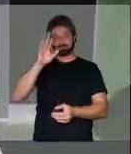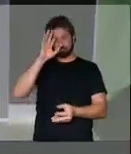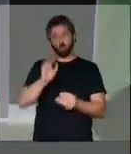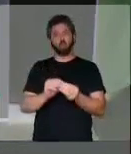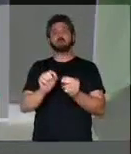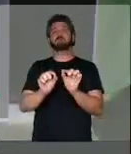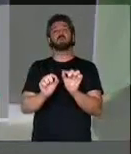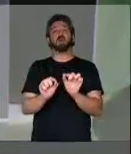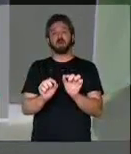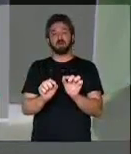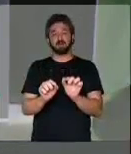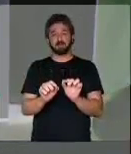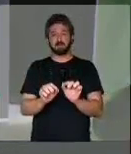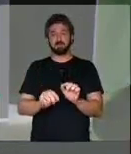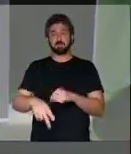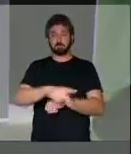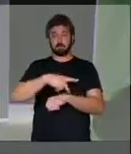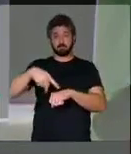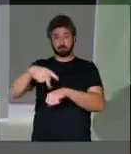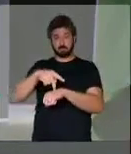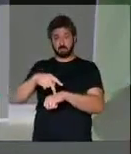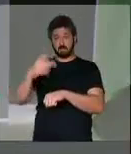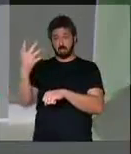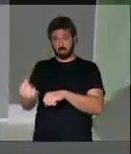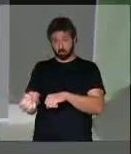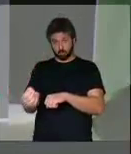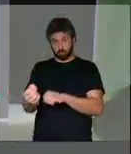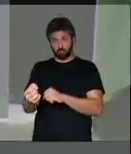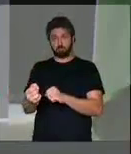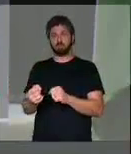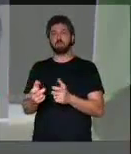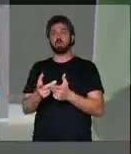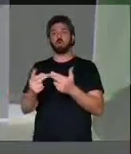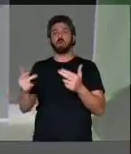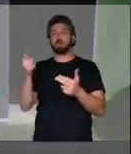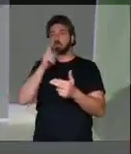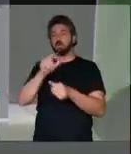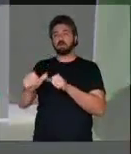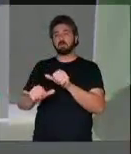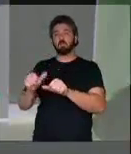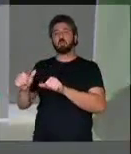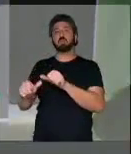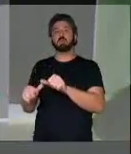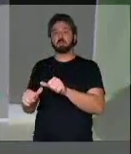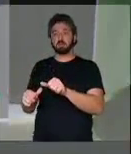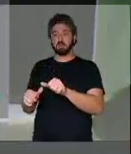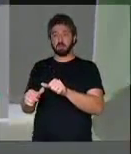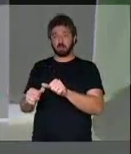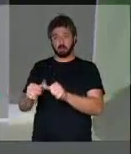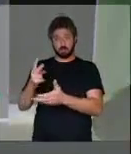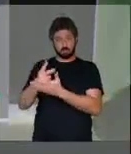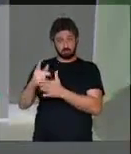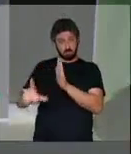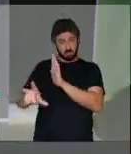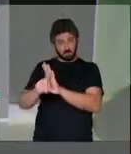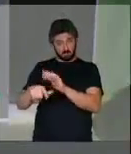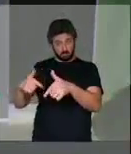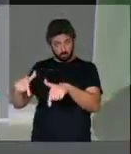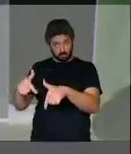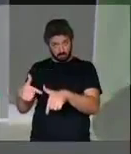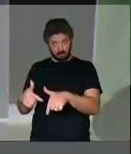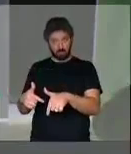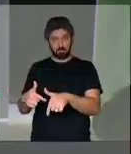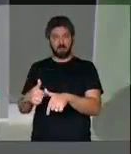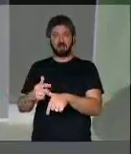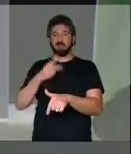conclusão de que os países que adotaram iniciativas para alterar as suas respectivas legislação trabalhista